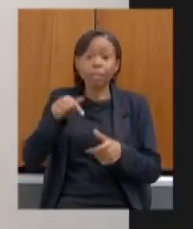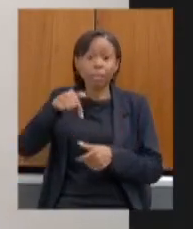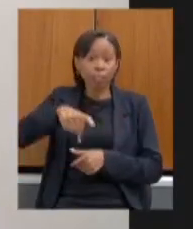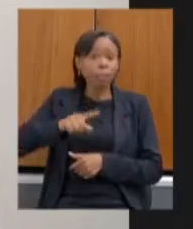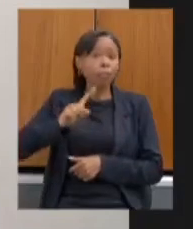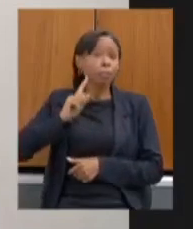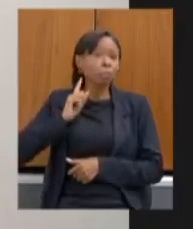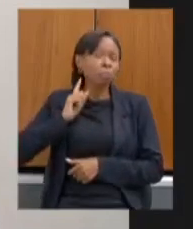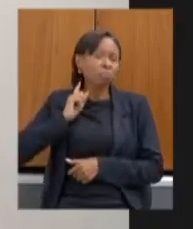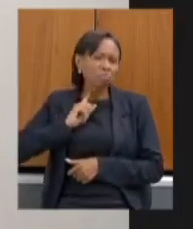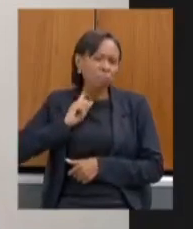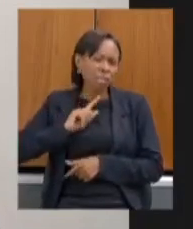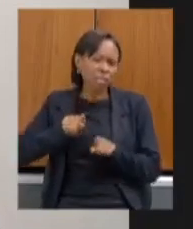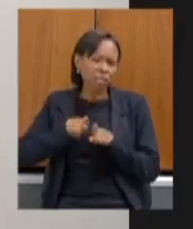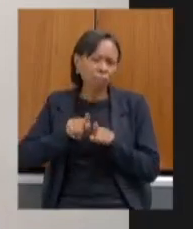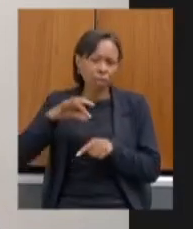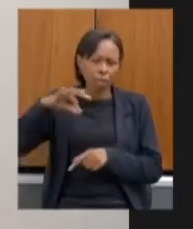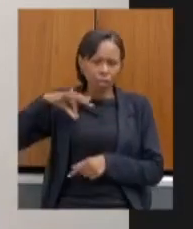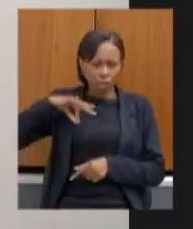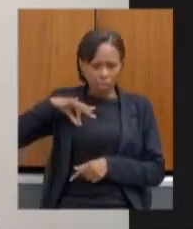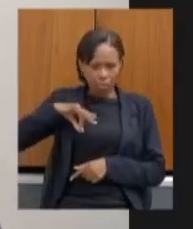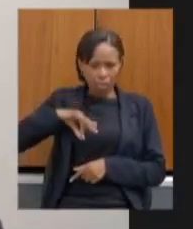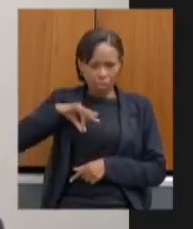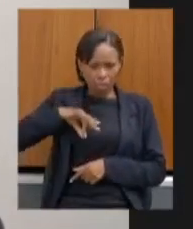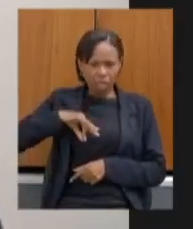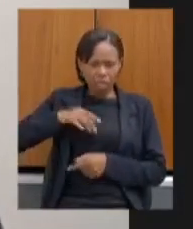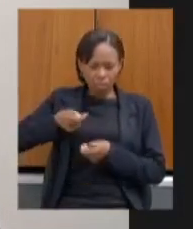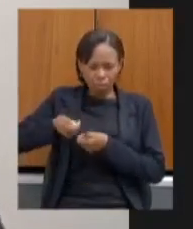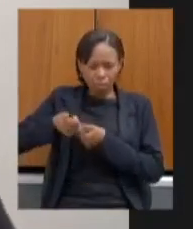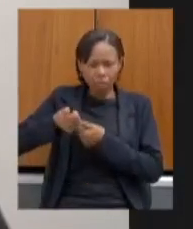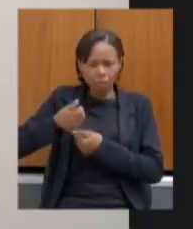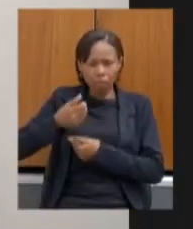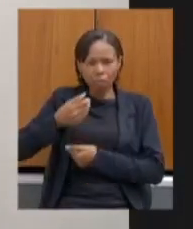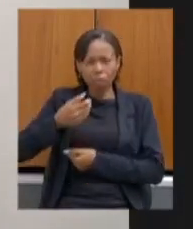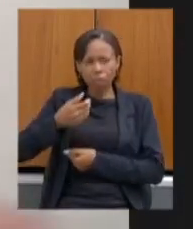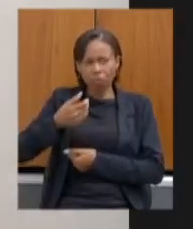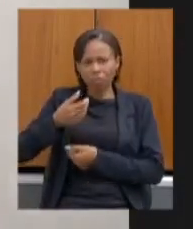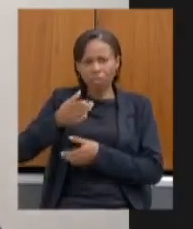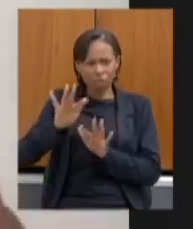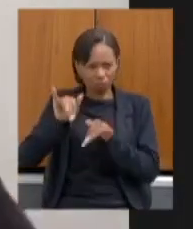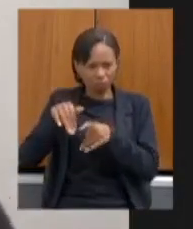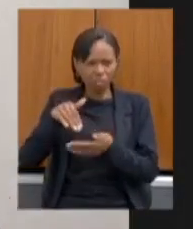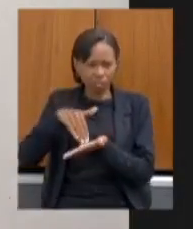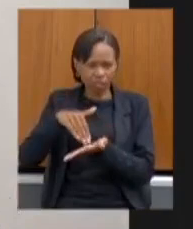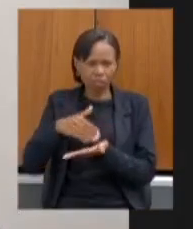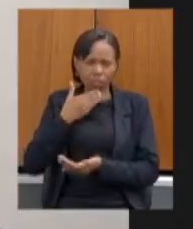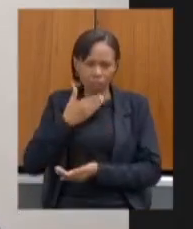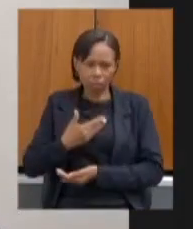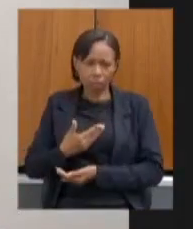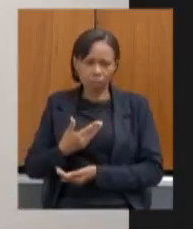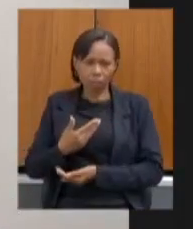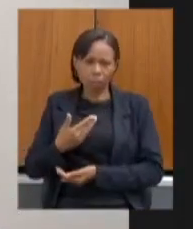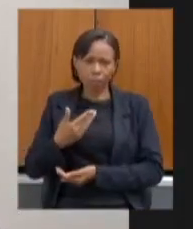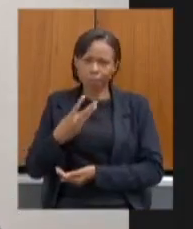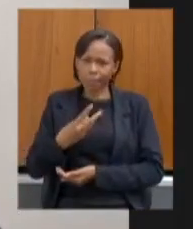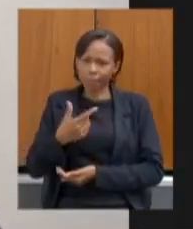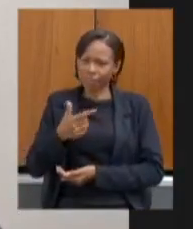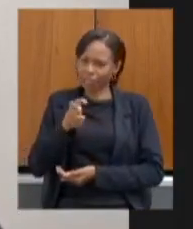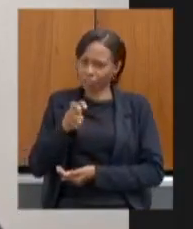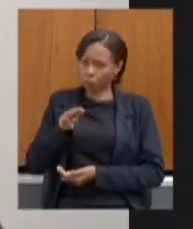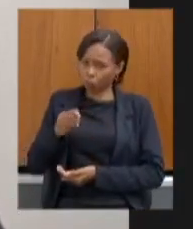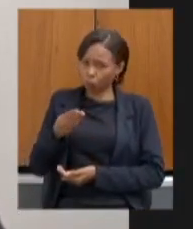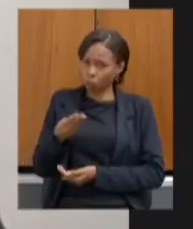data aí para dezembro, esses 325 bilhões foram recursos oriundos da compensação